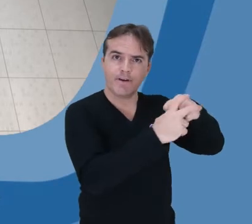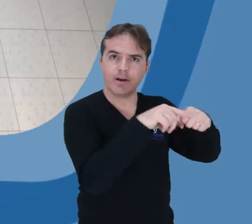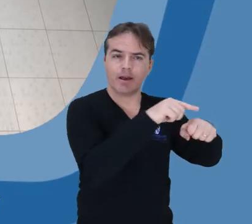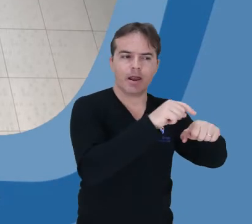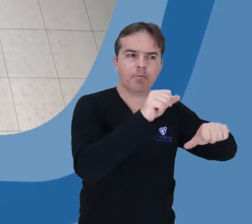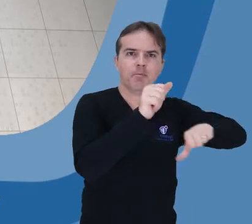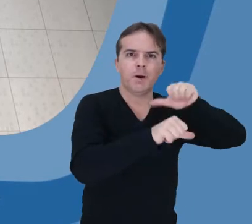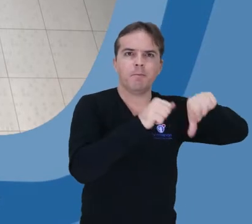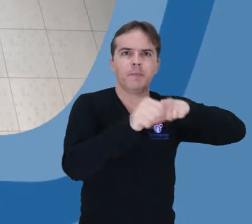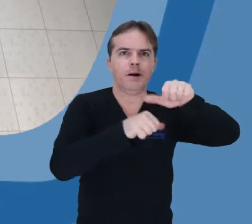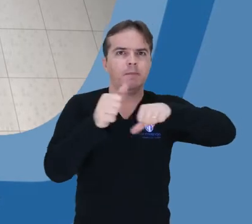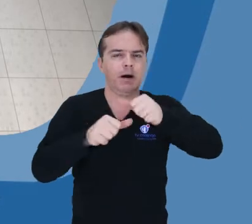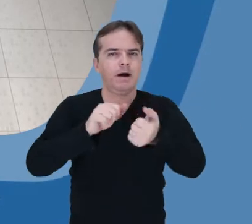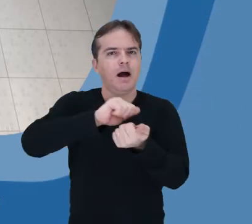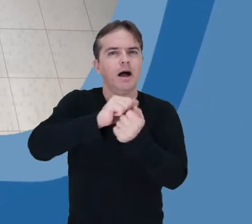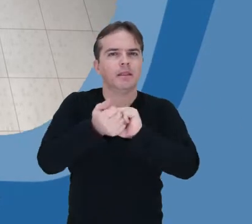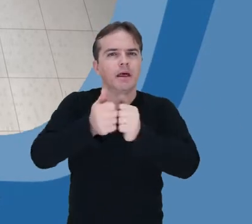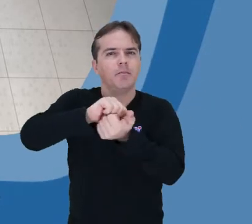adaptar,